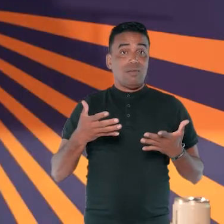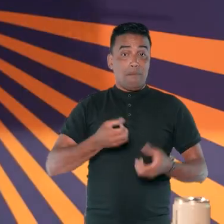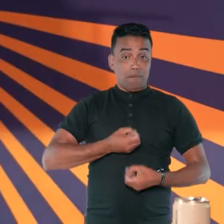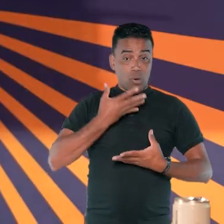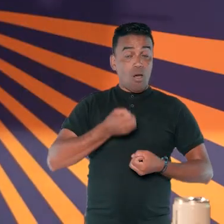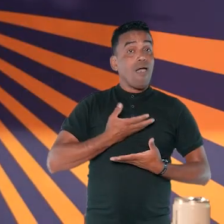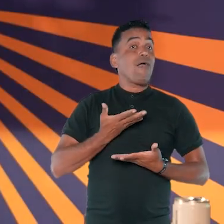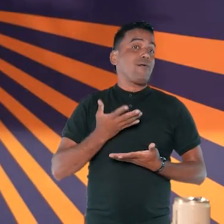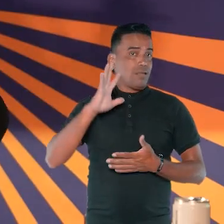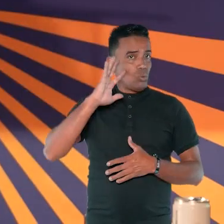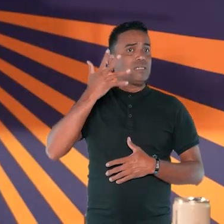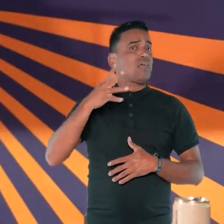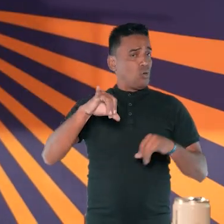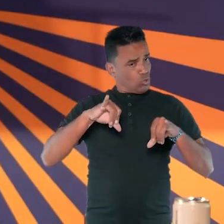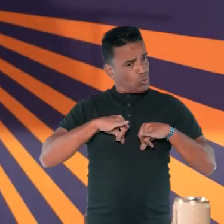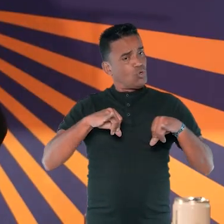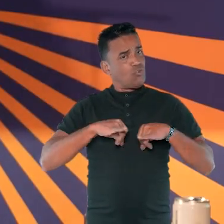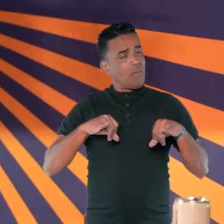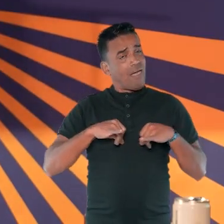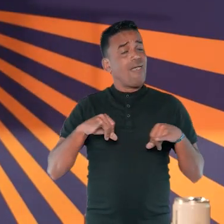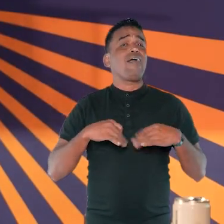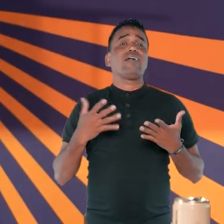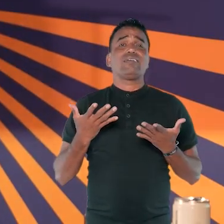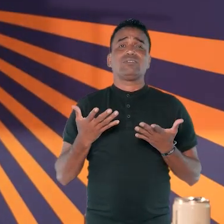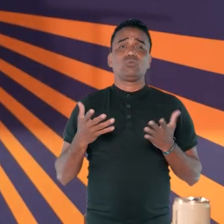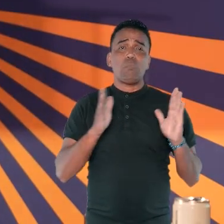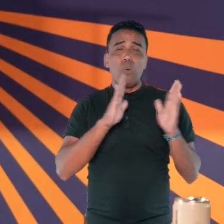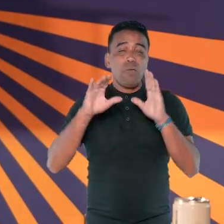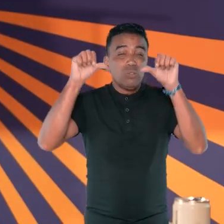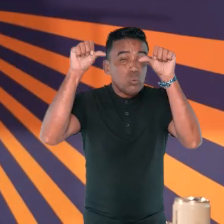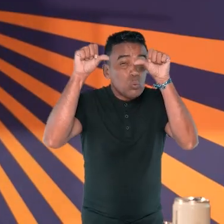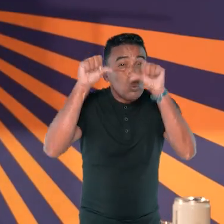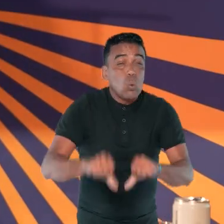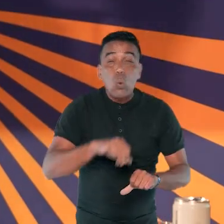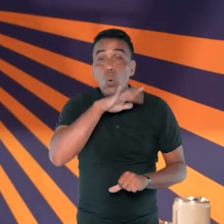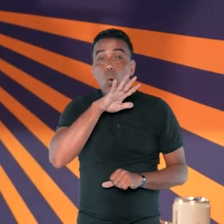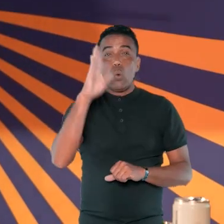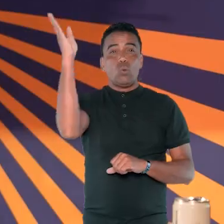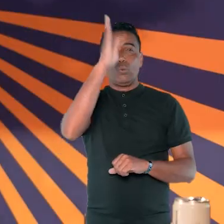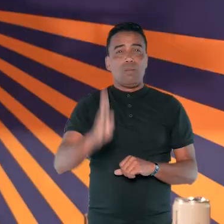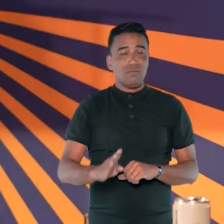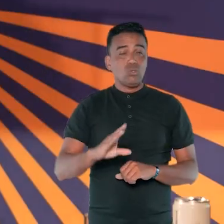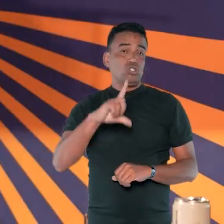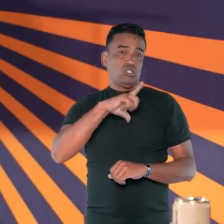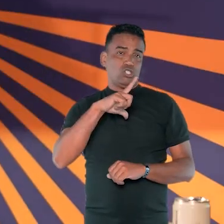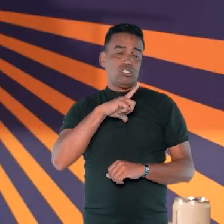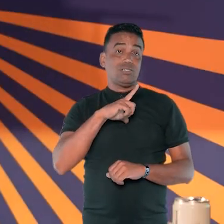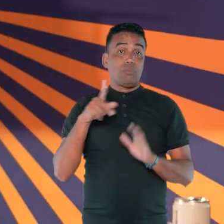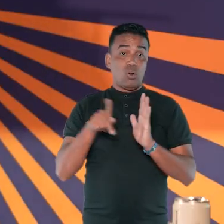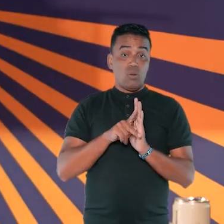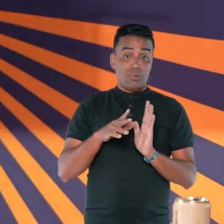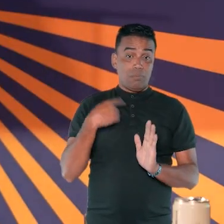isso, passou pelo sofrimento, passou pela escuridão, passou pelas trevas, que mesmo a minha geração já